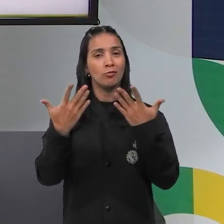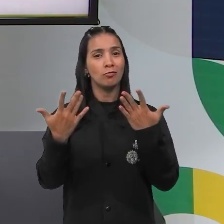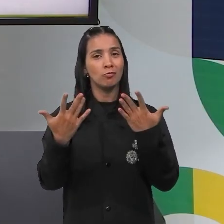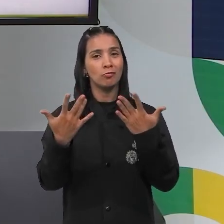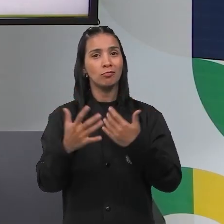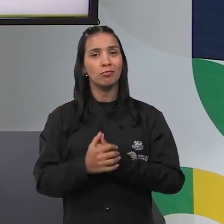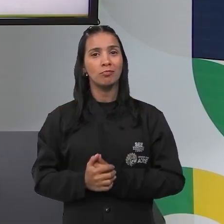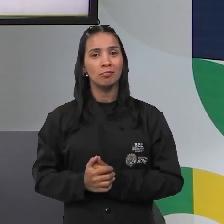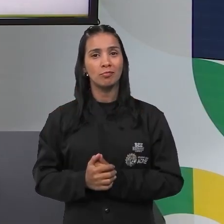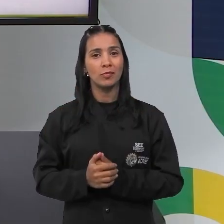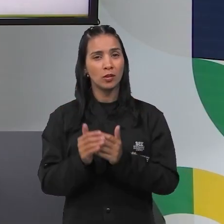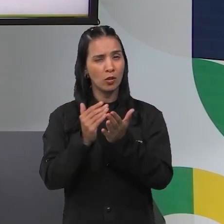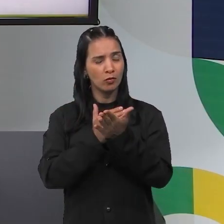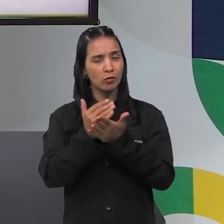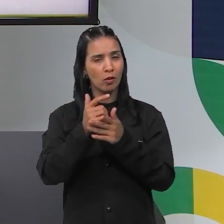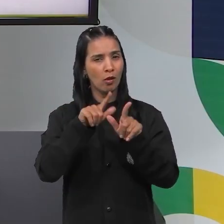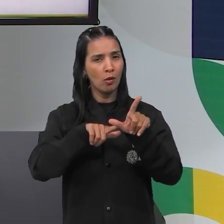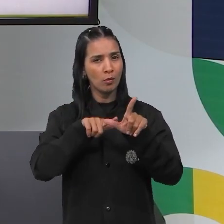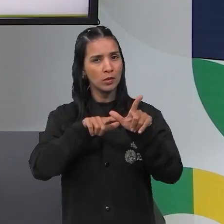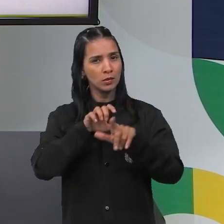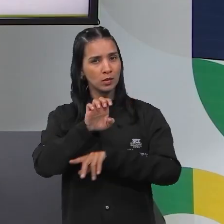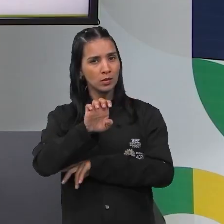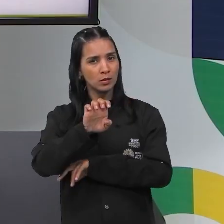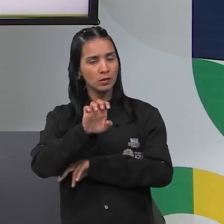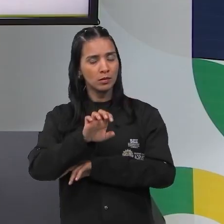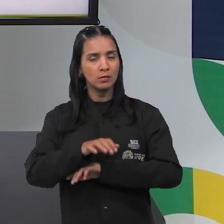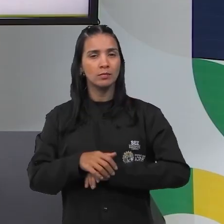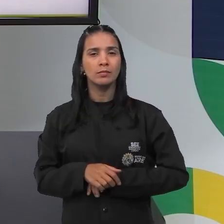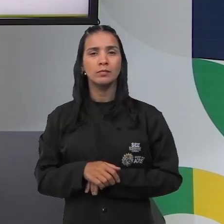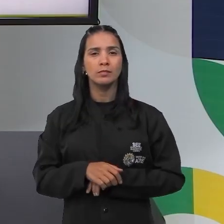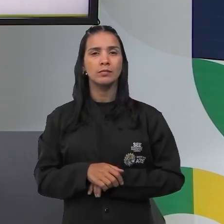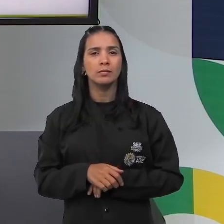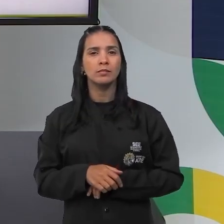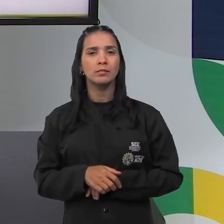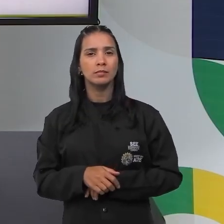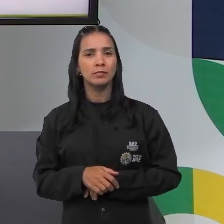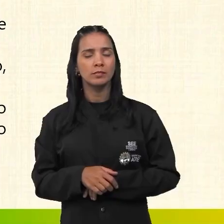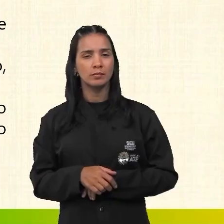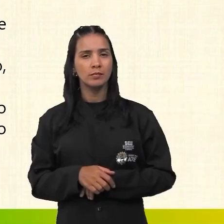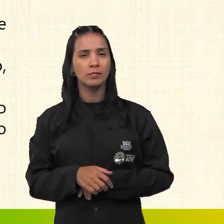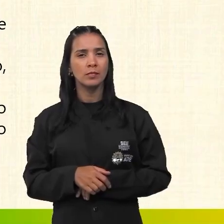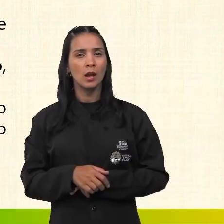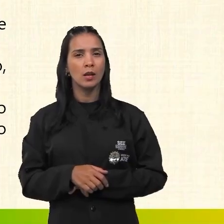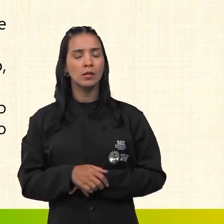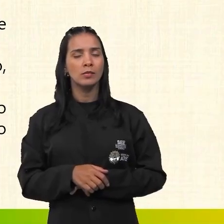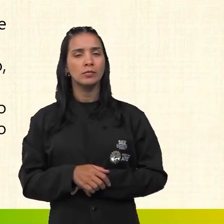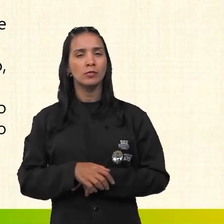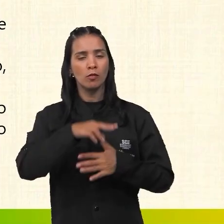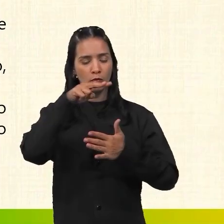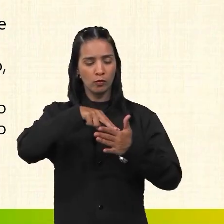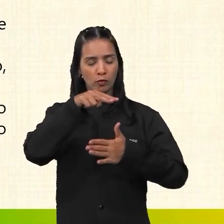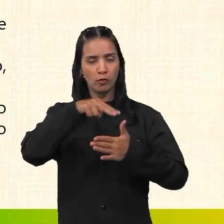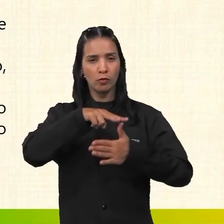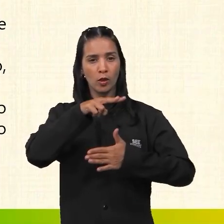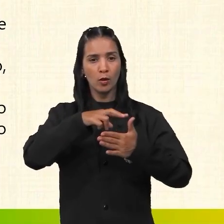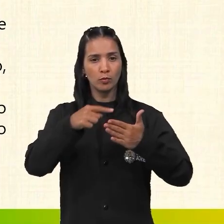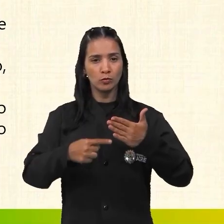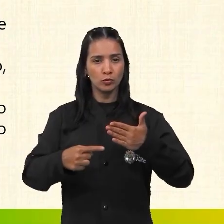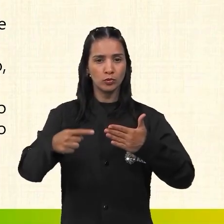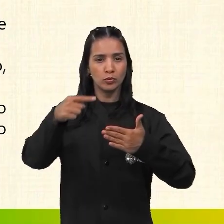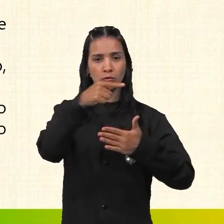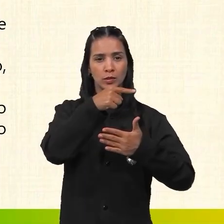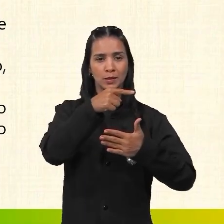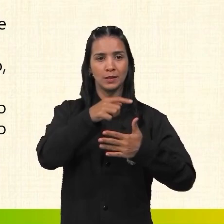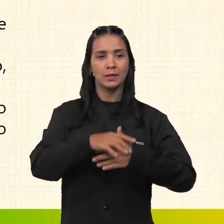e aí nós vamos, ao longo da questão, vamos lendo as demais alternativas, tudo bem? O pronome interrogativo se refere ao